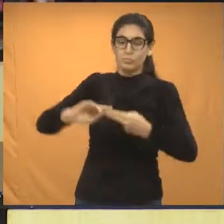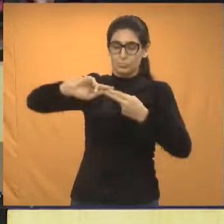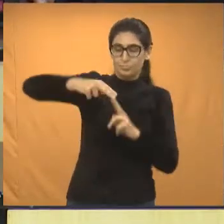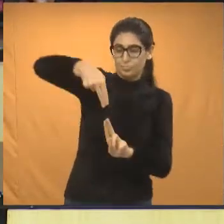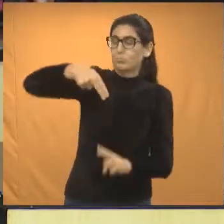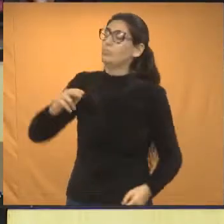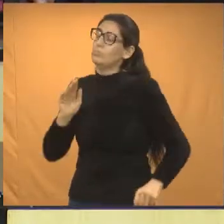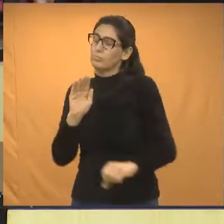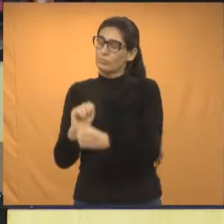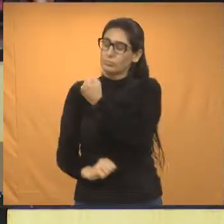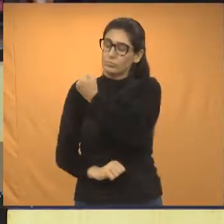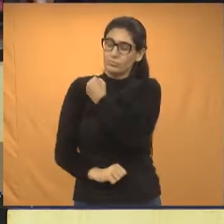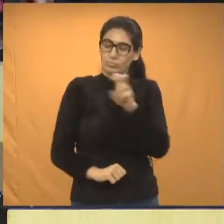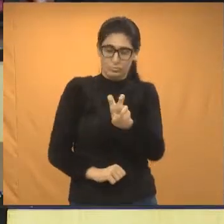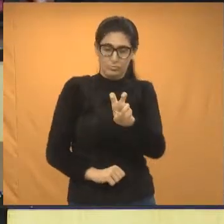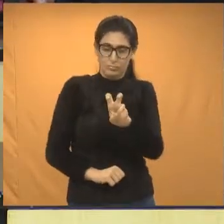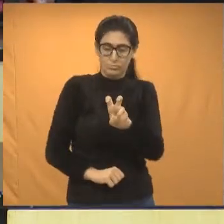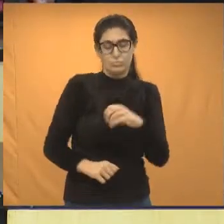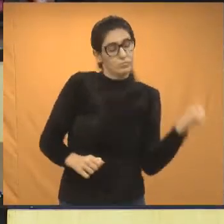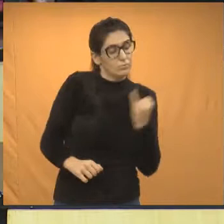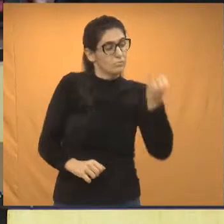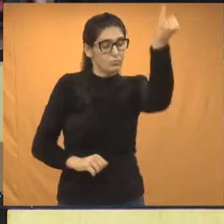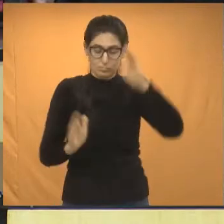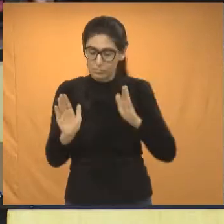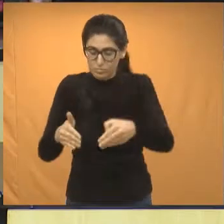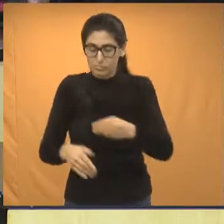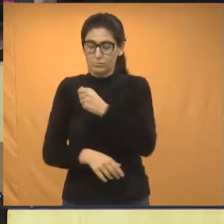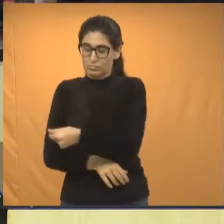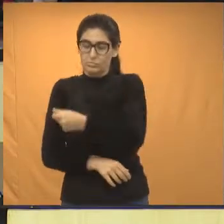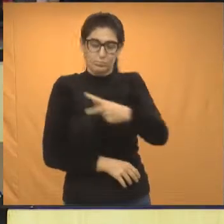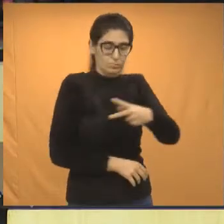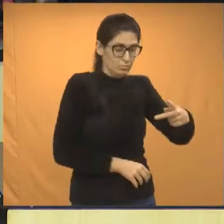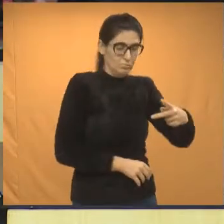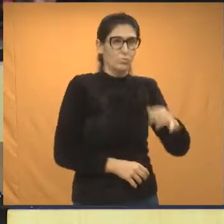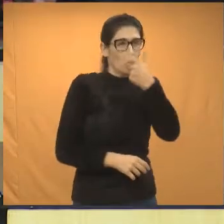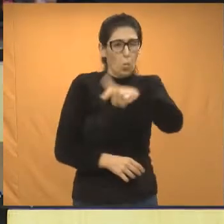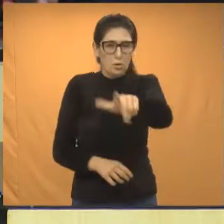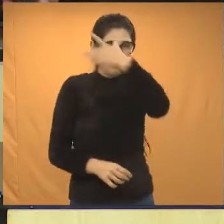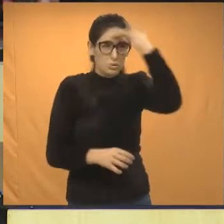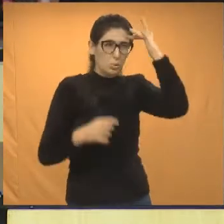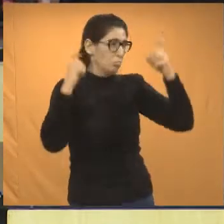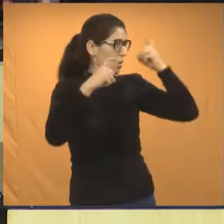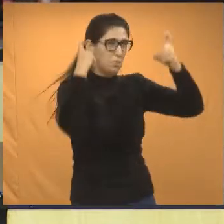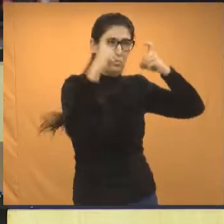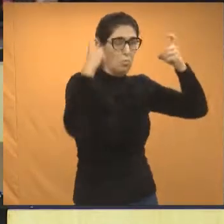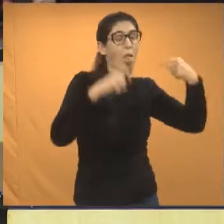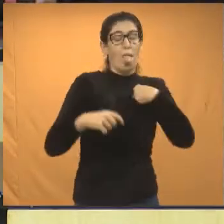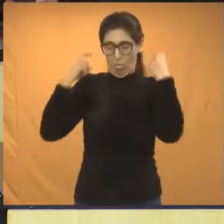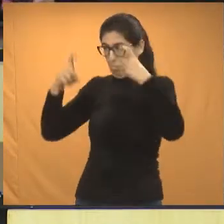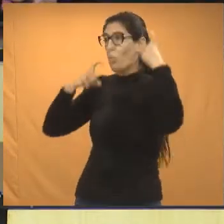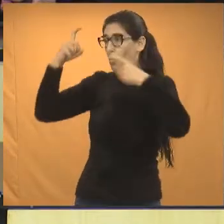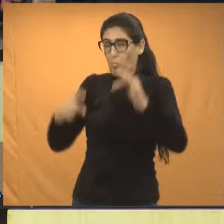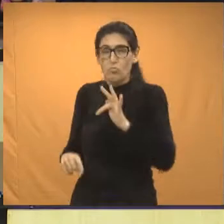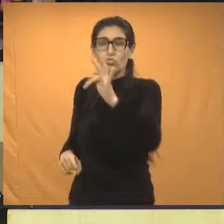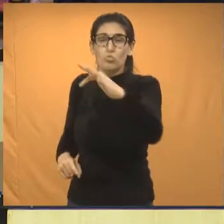liberdade para estar mexendo na PPs, né? Então, tem pessoas que não se preocupam com isso. Eu me preocupo. Eu me preocupo com o futuro das cidades, com o futuro